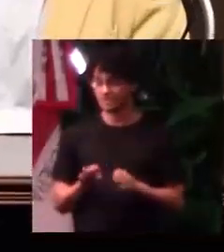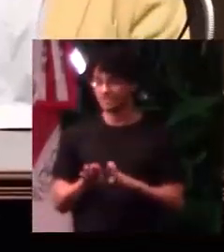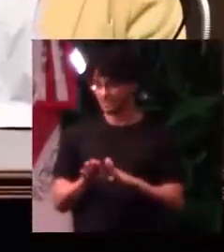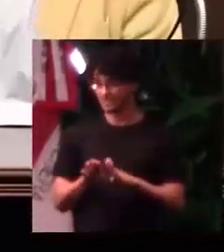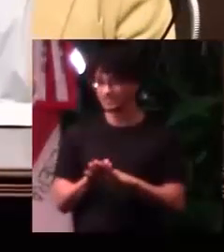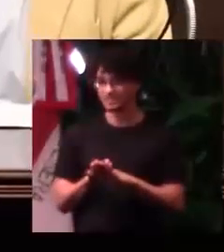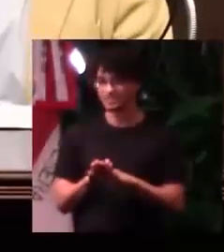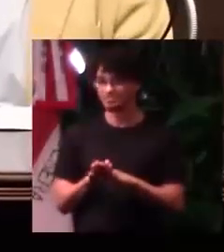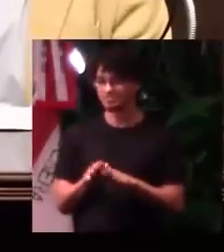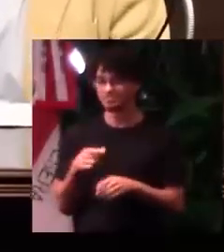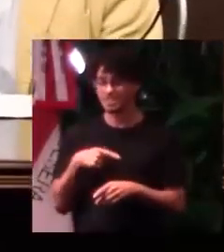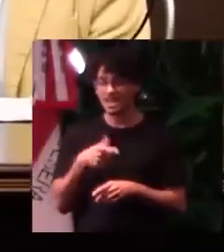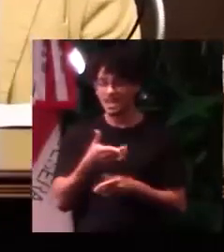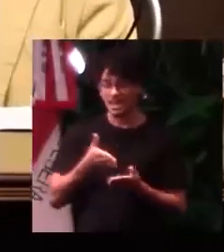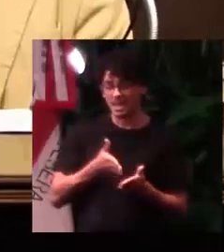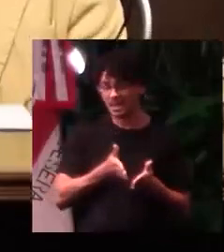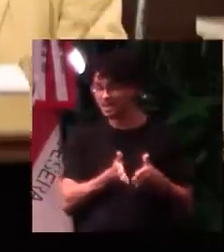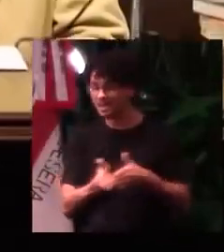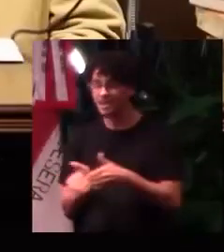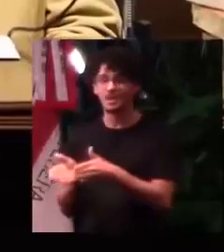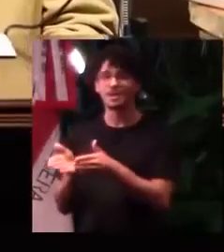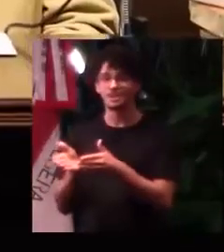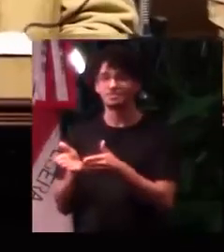ele deve levar